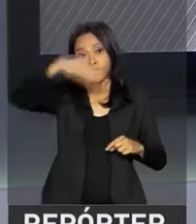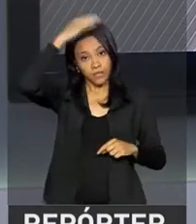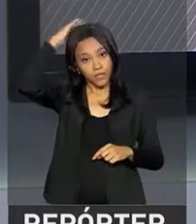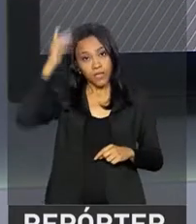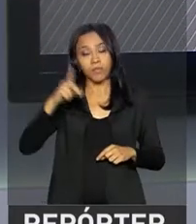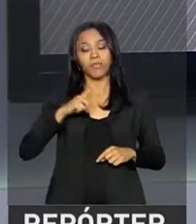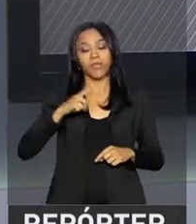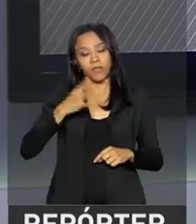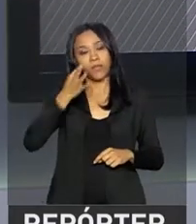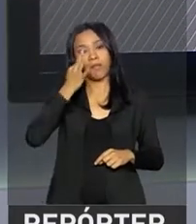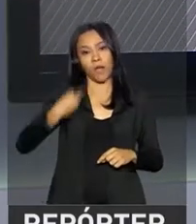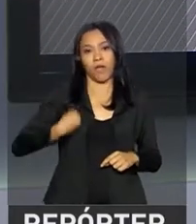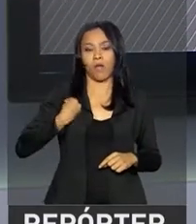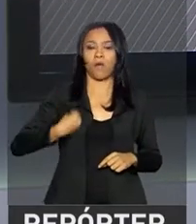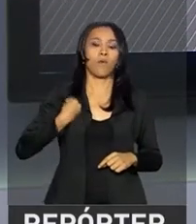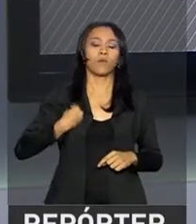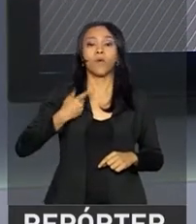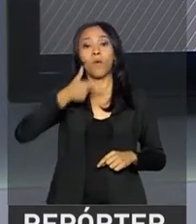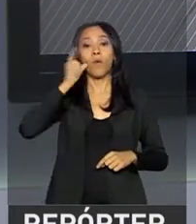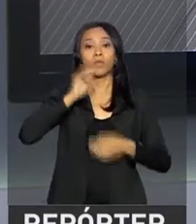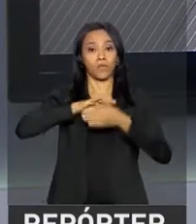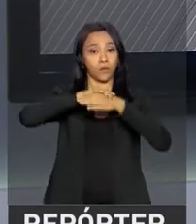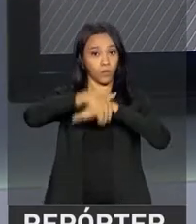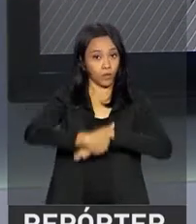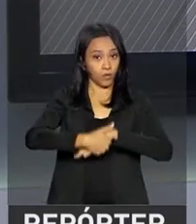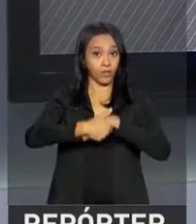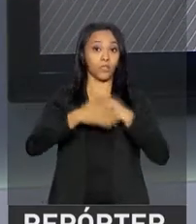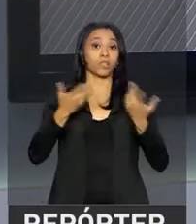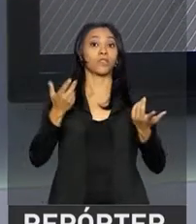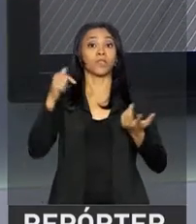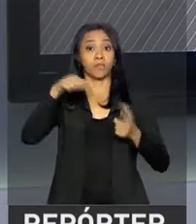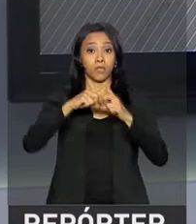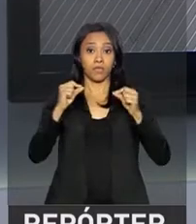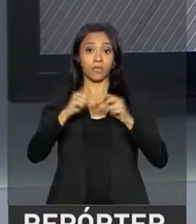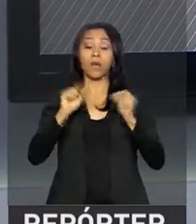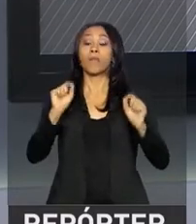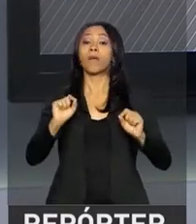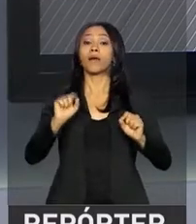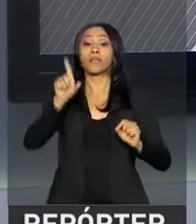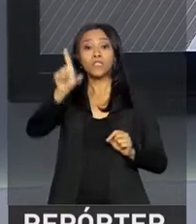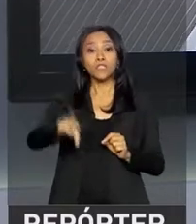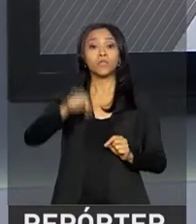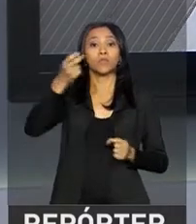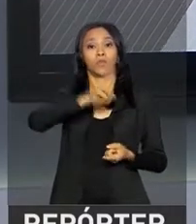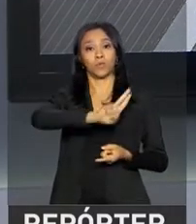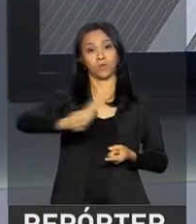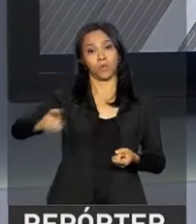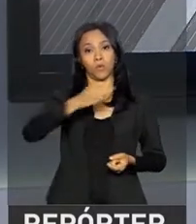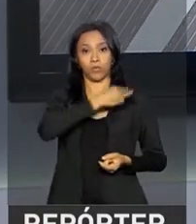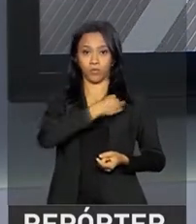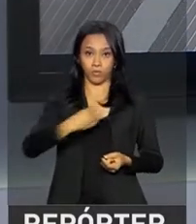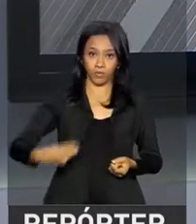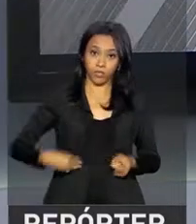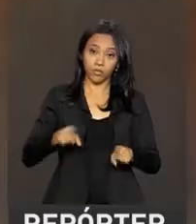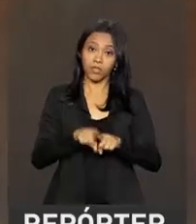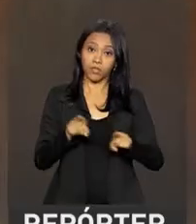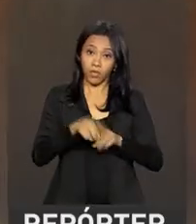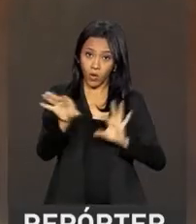com ministros na noite deste domingo no palácio da alvorada para fechar o nome do ministro e formatar um novo ministério